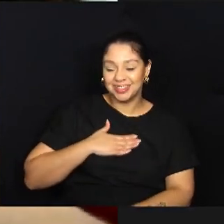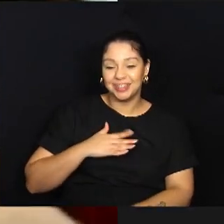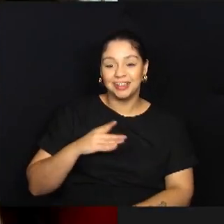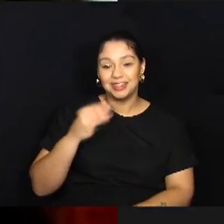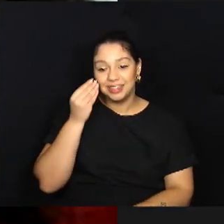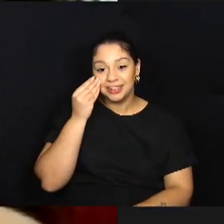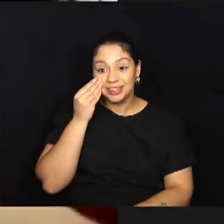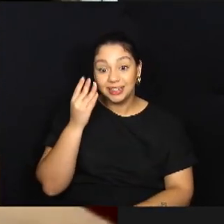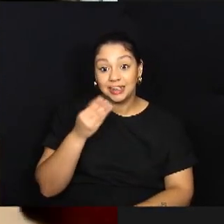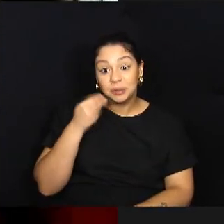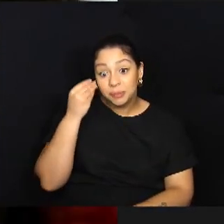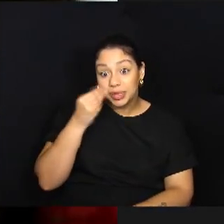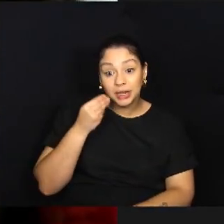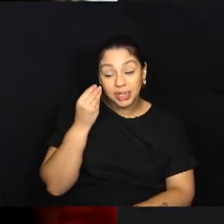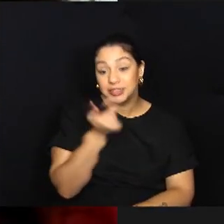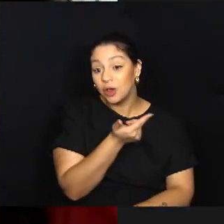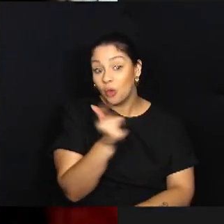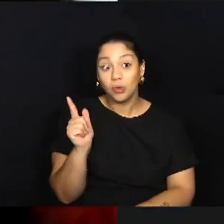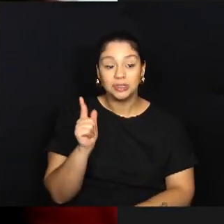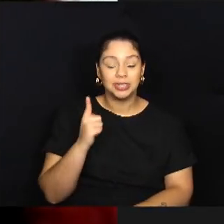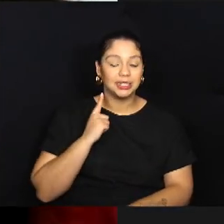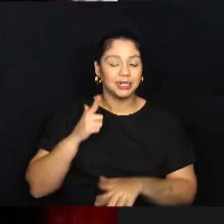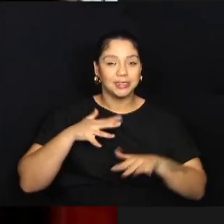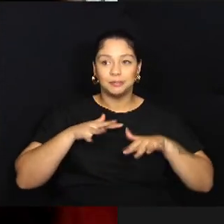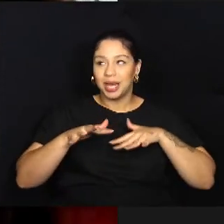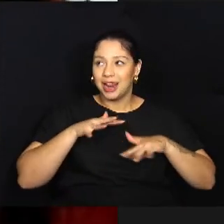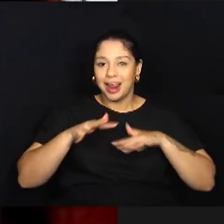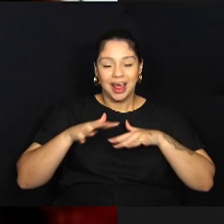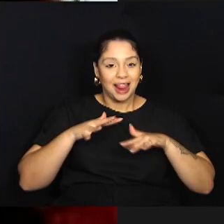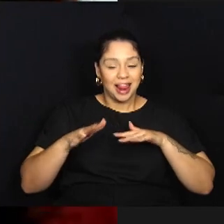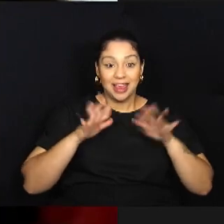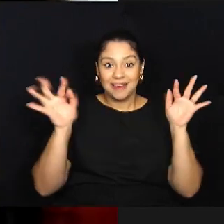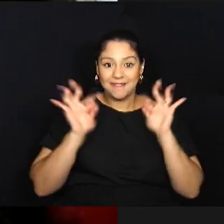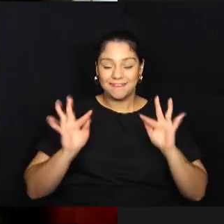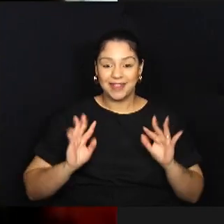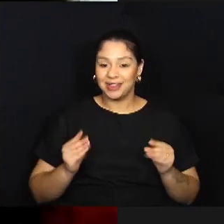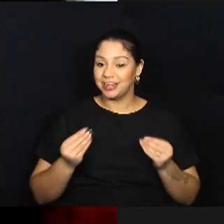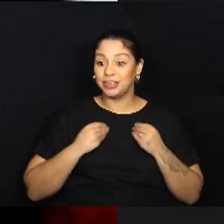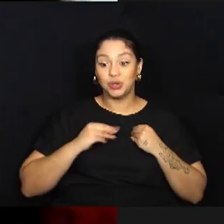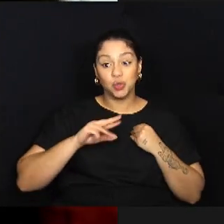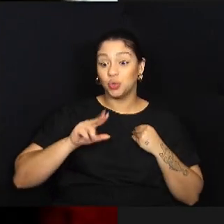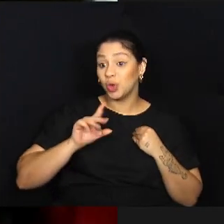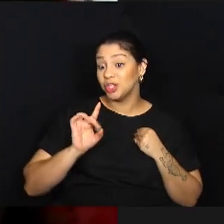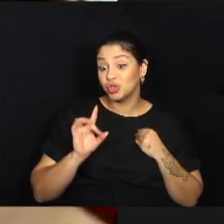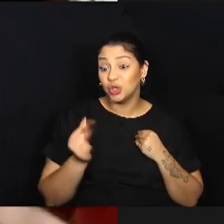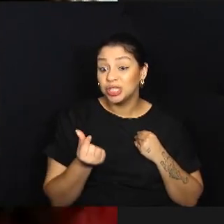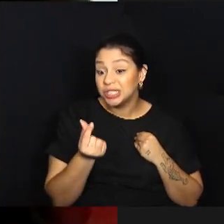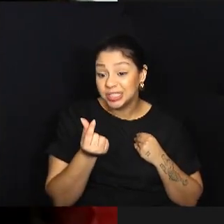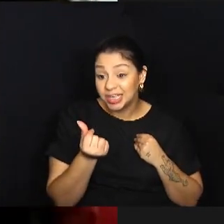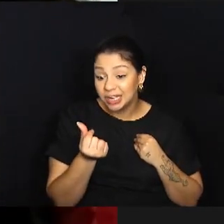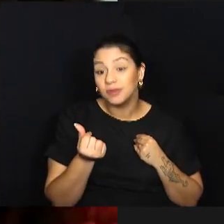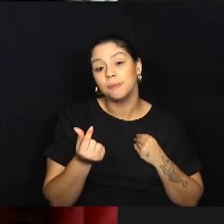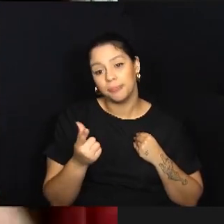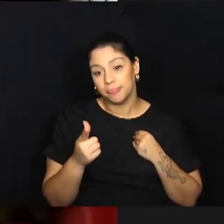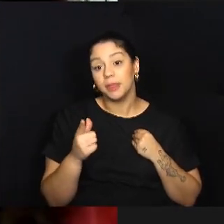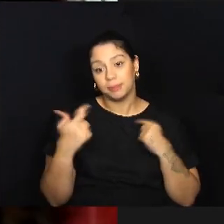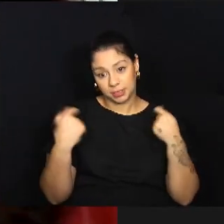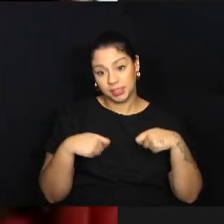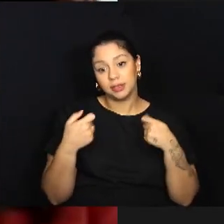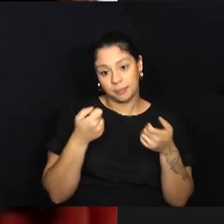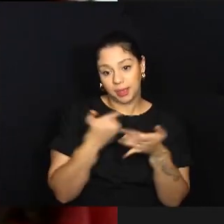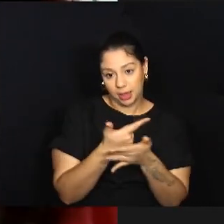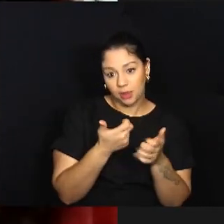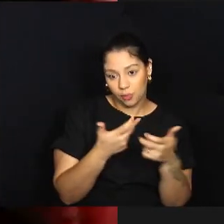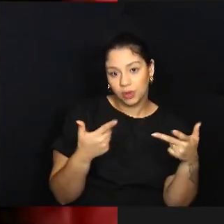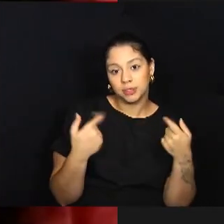o que me dá prazer, o que me move, o que me faz feliz, e não só o que me dá dinheiro, né? Claro que a gente tem que pagar as contas, a gente tem